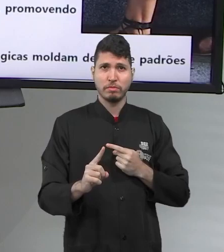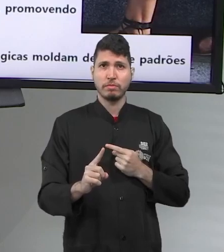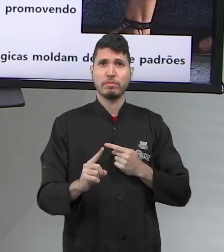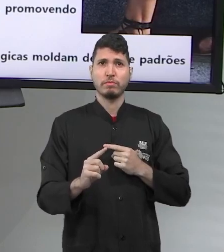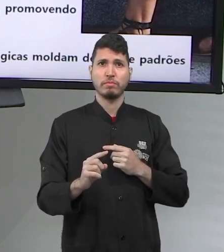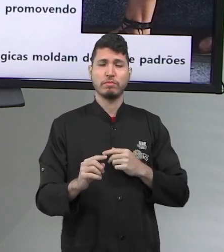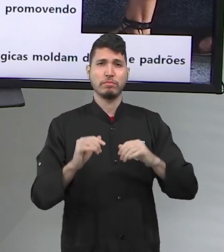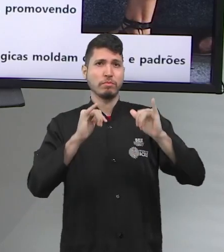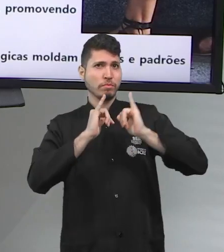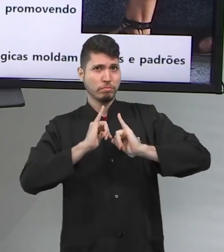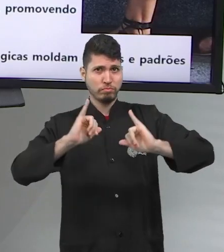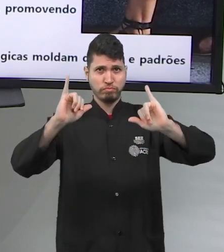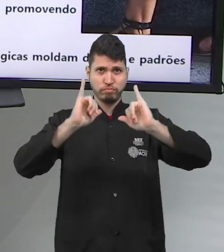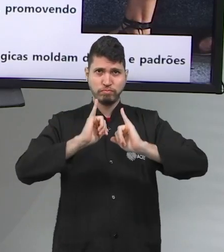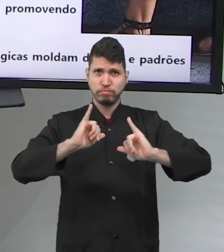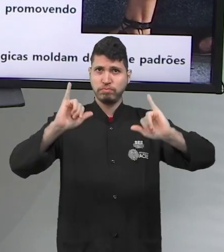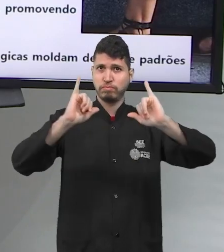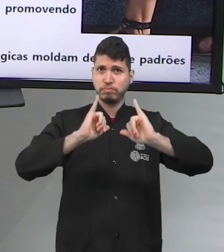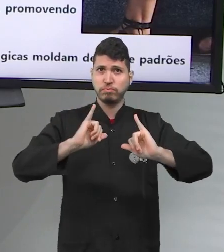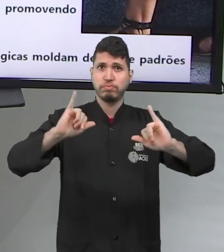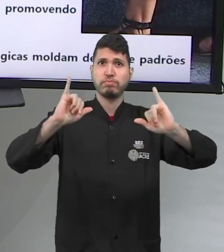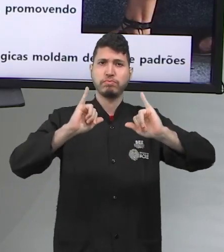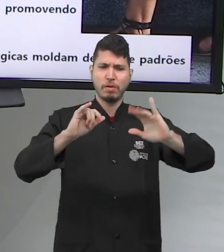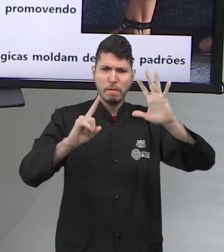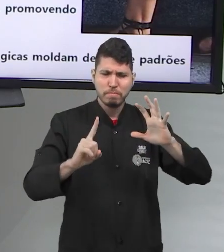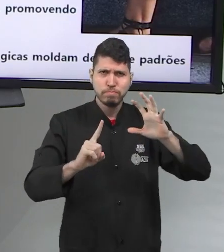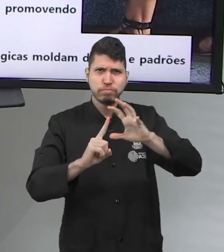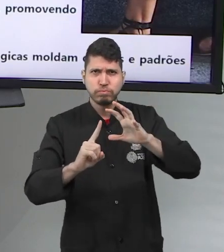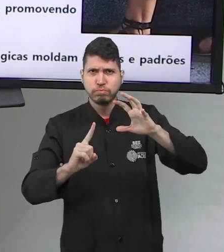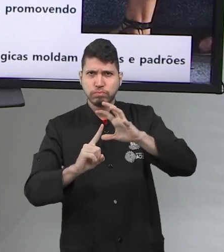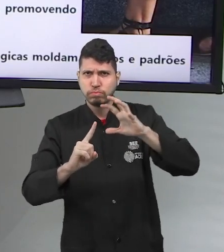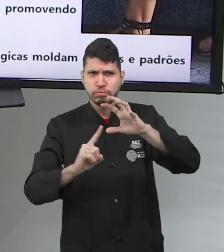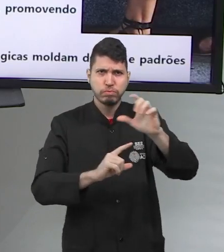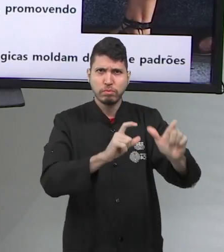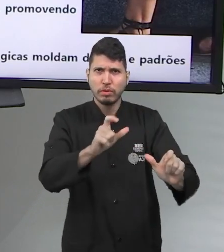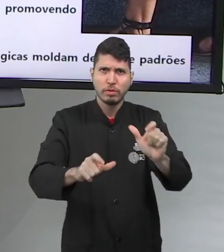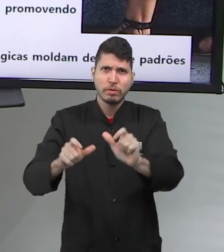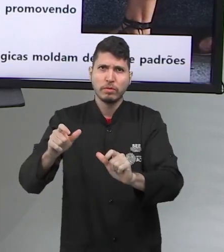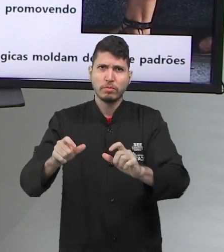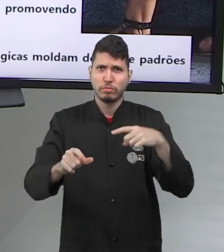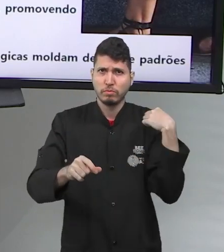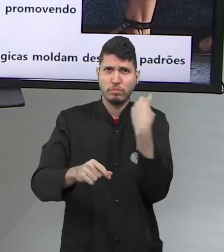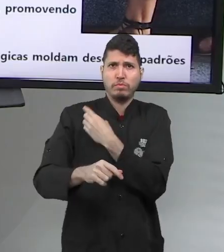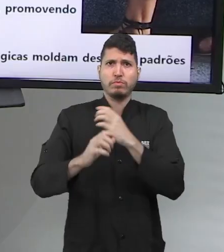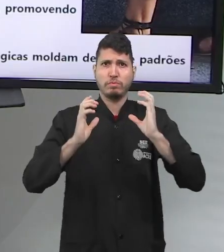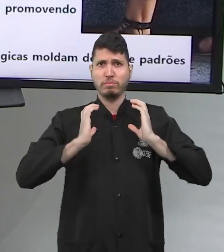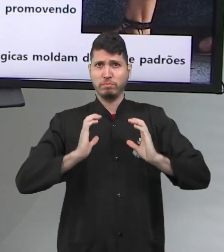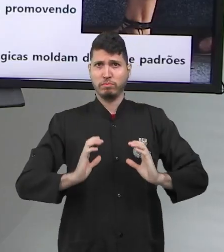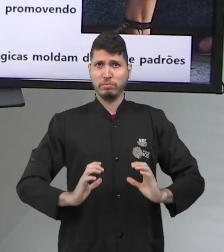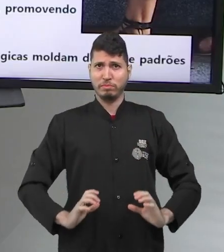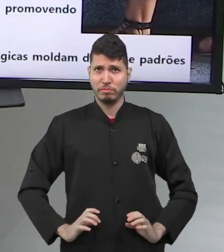são alardeadas que acabam influenciando o nosso comportamento e nos